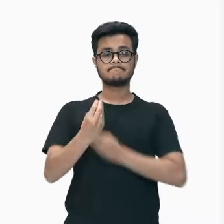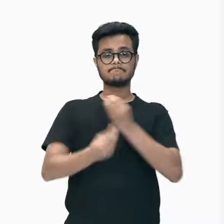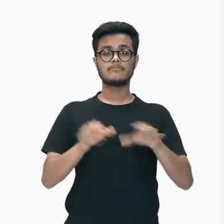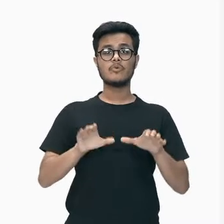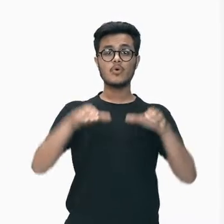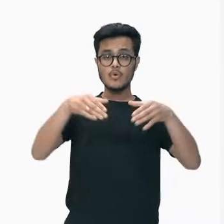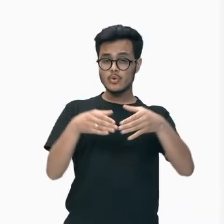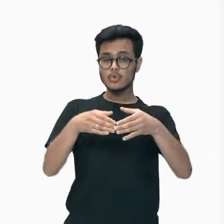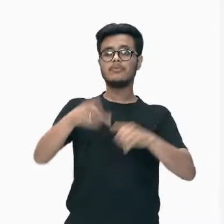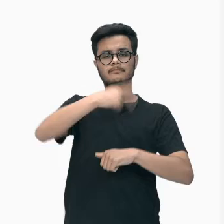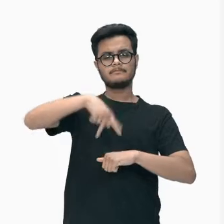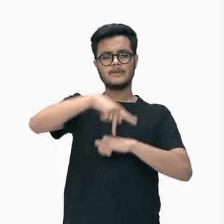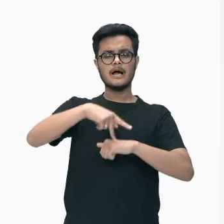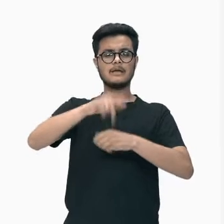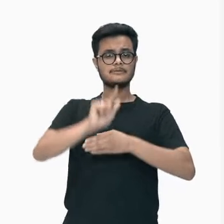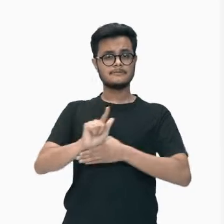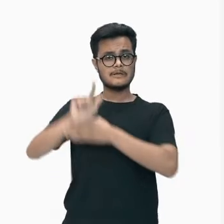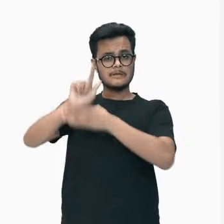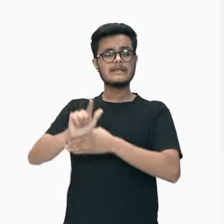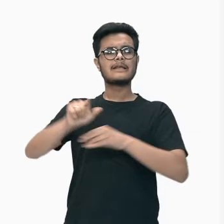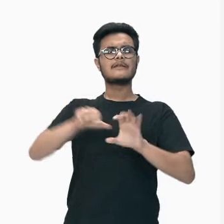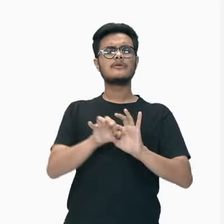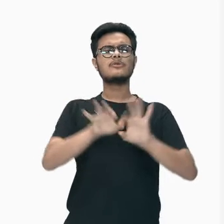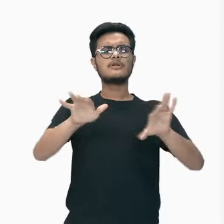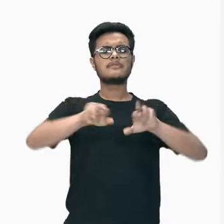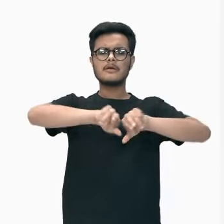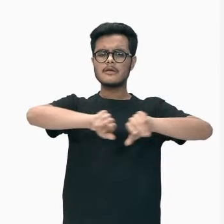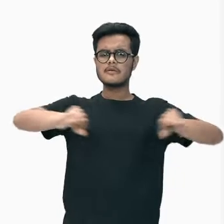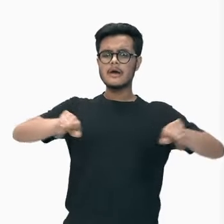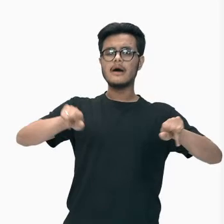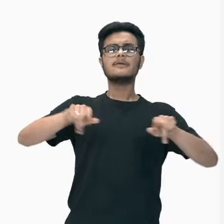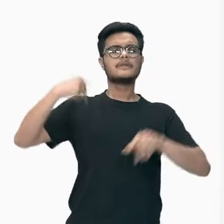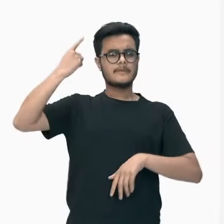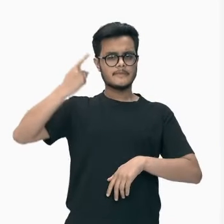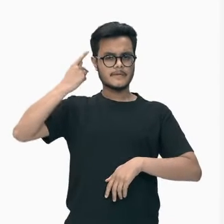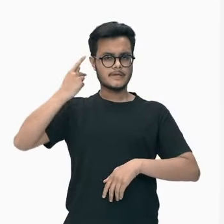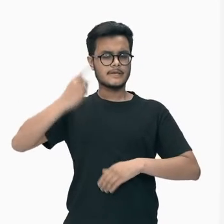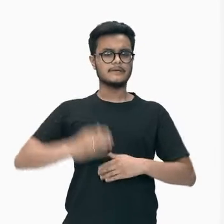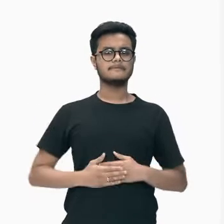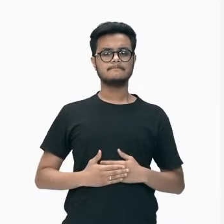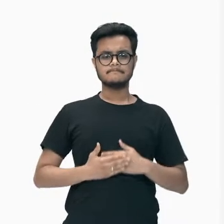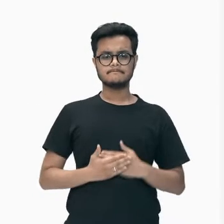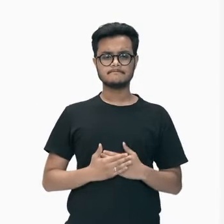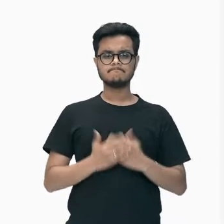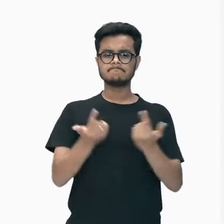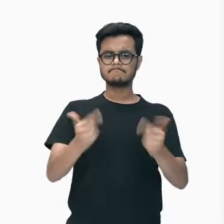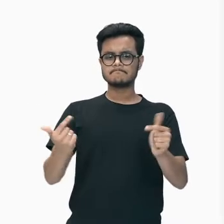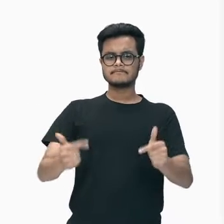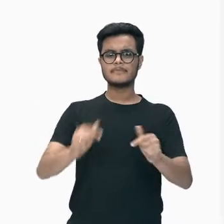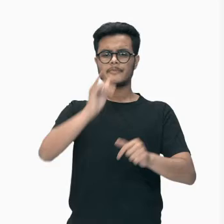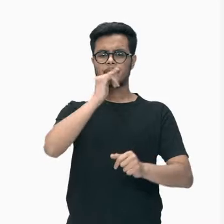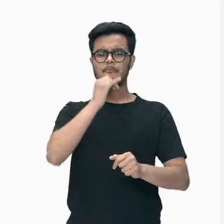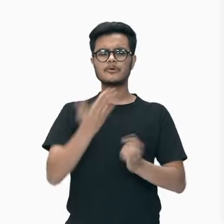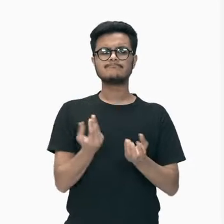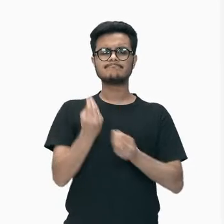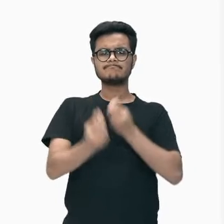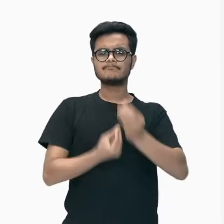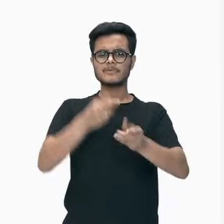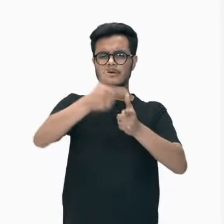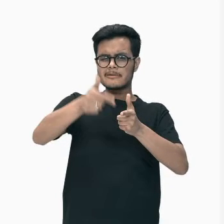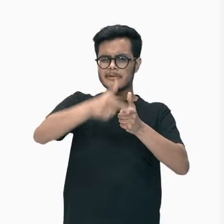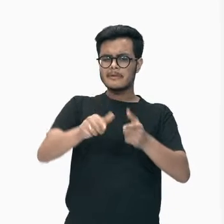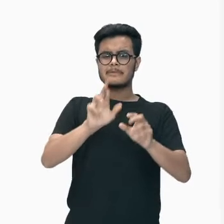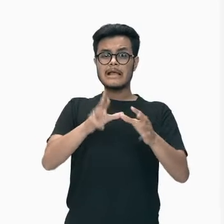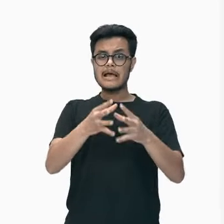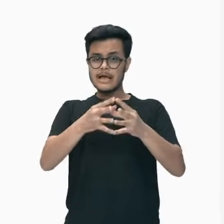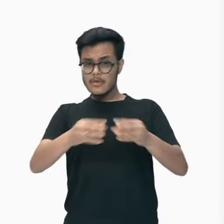comandavam o país, que eram os liberais, moderados e os exaltados, não tendo conseguido apaziguar e nem resolver